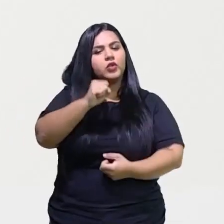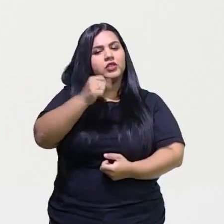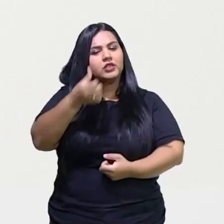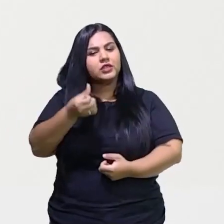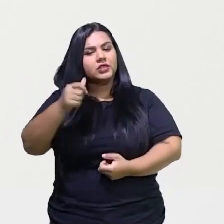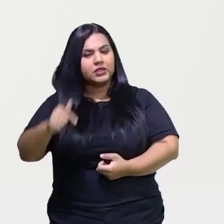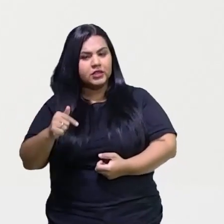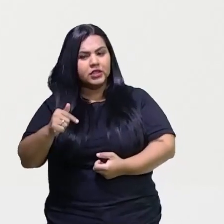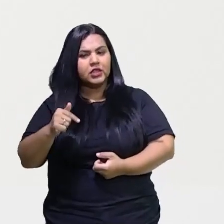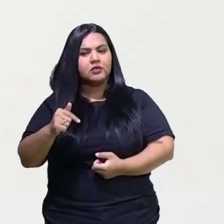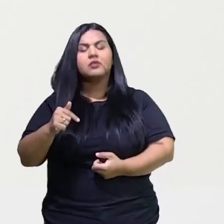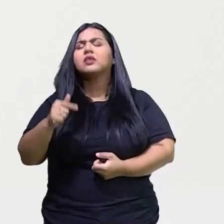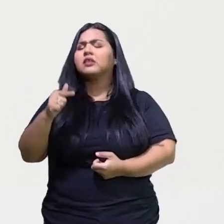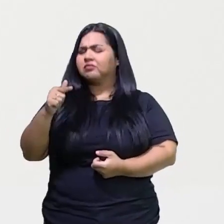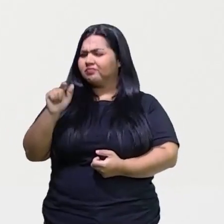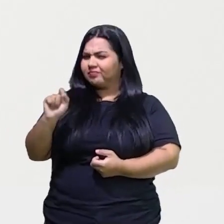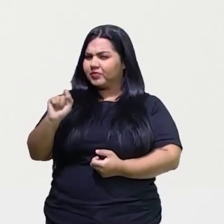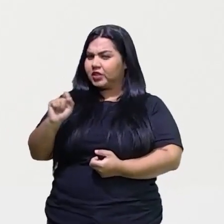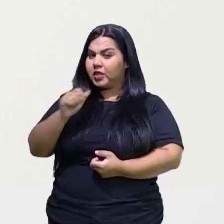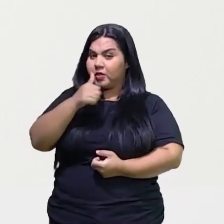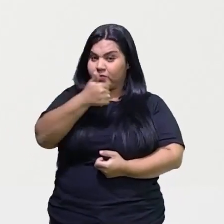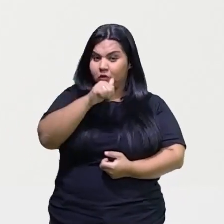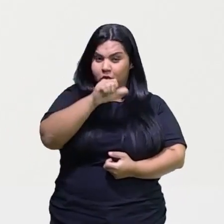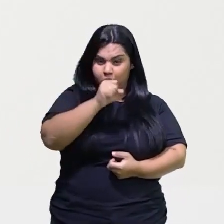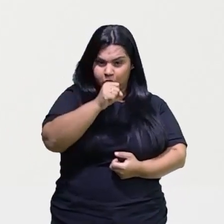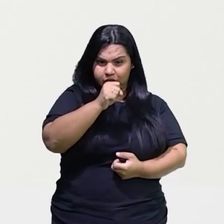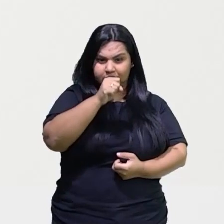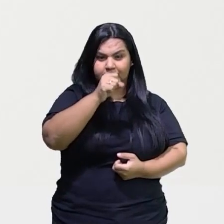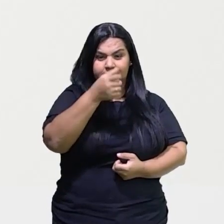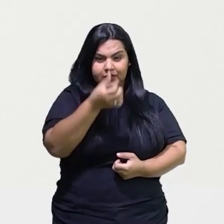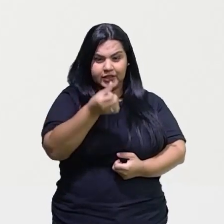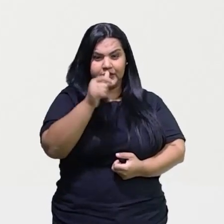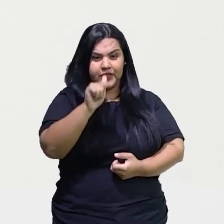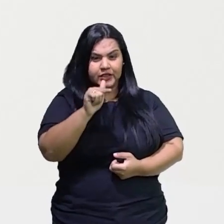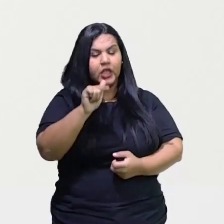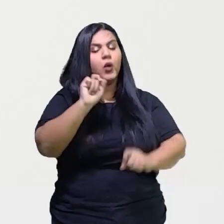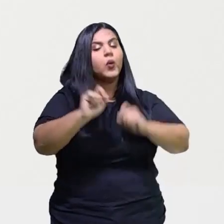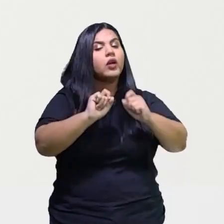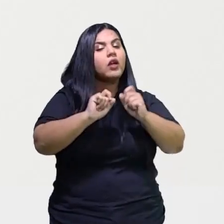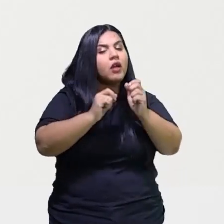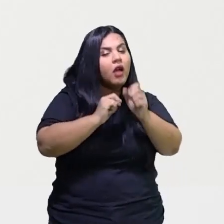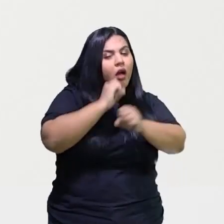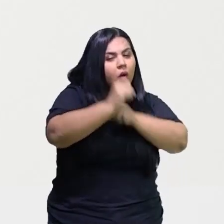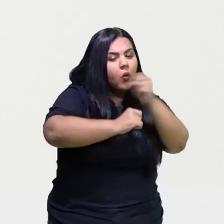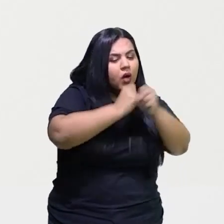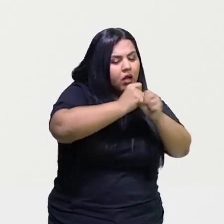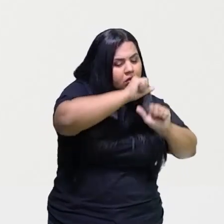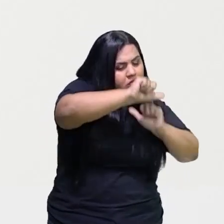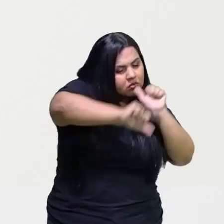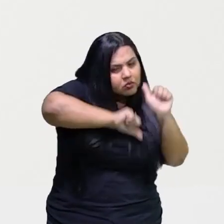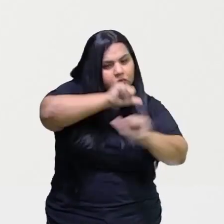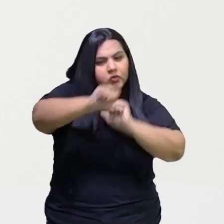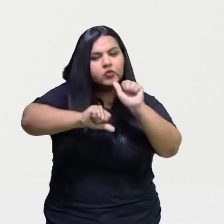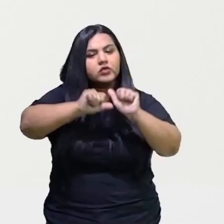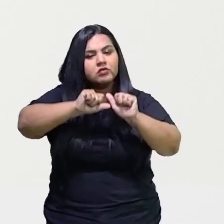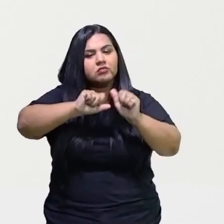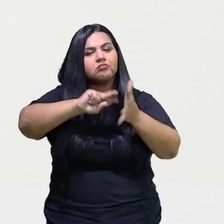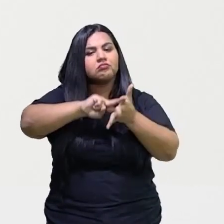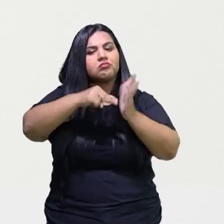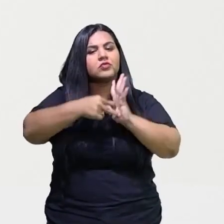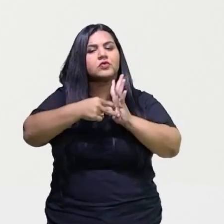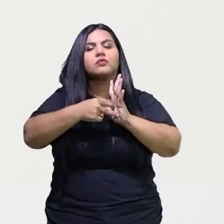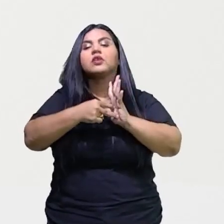1867. Detalhe, esse 1867 significa o ano que vai acontecer uma transformação. Olha a transformação